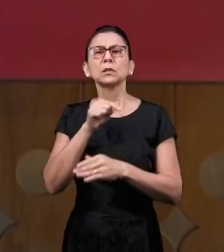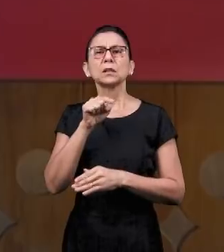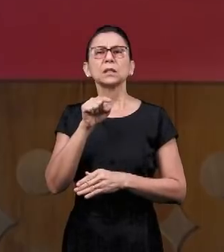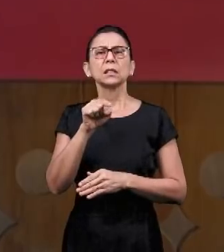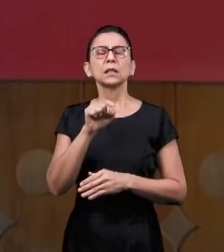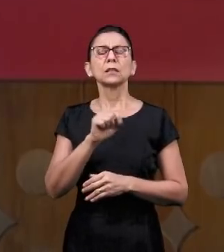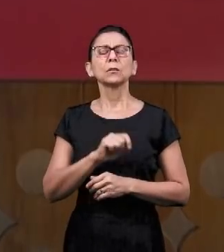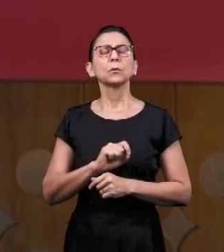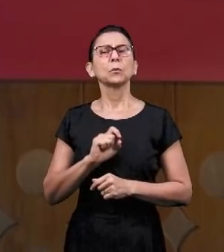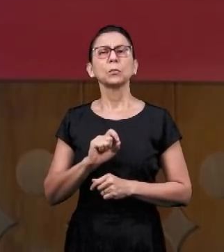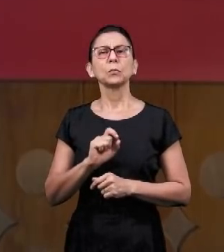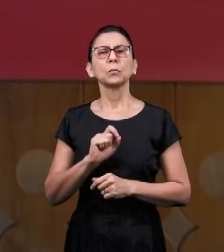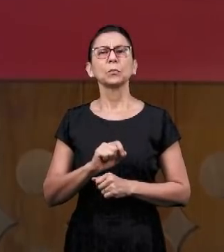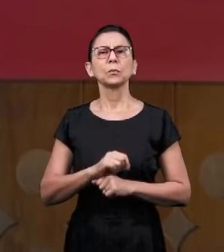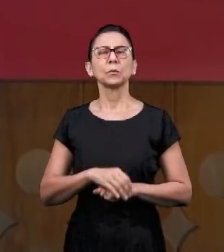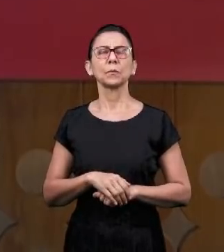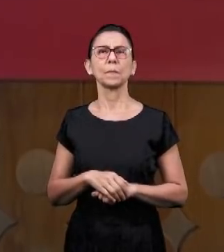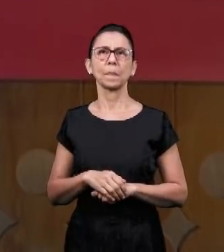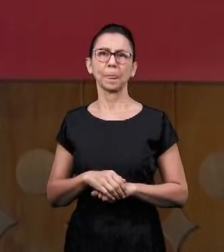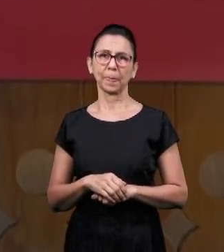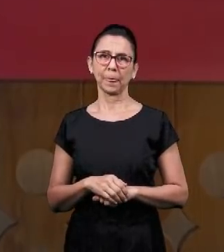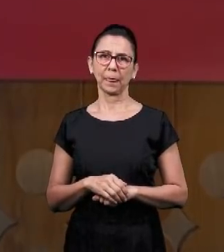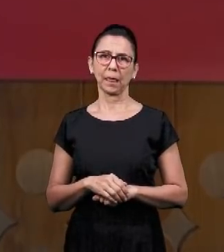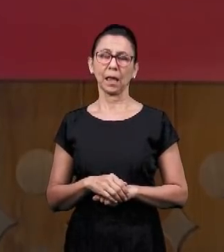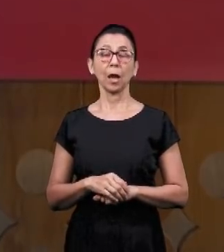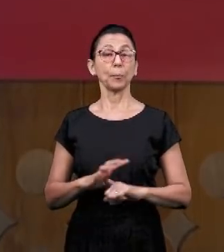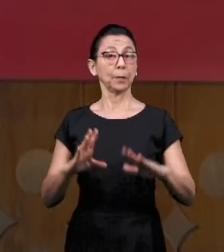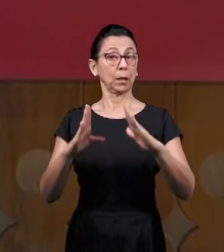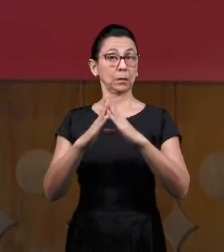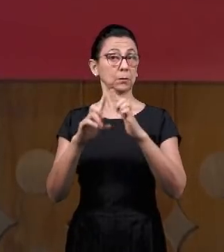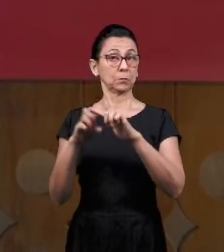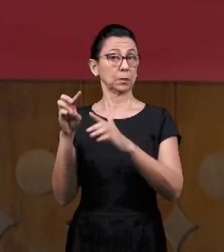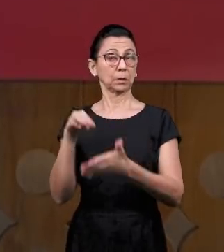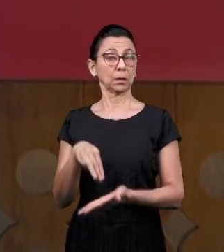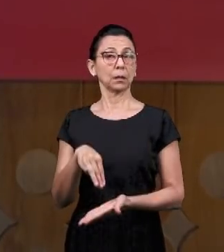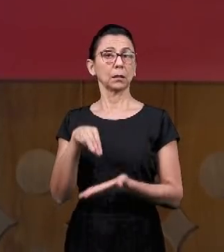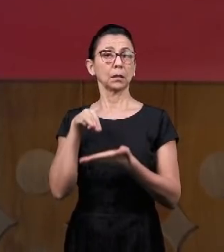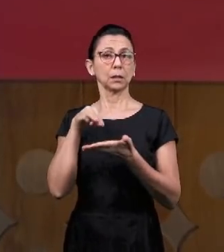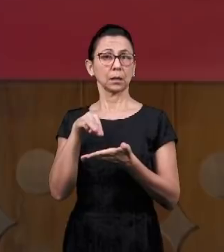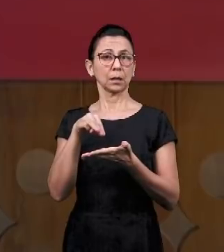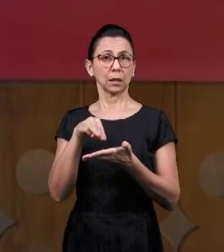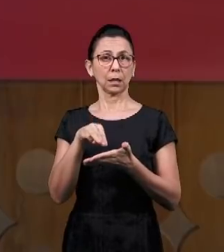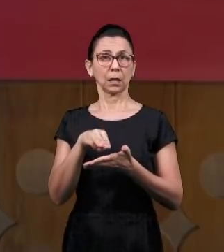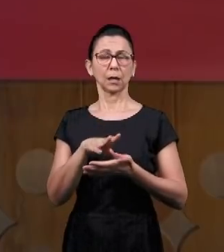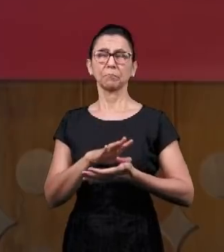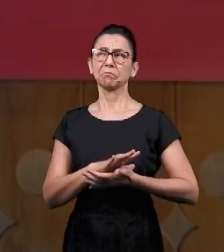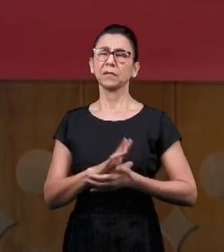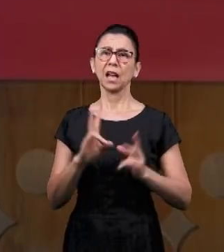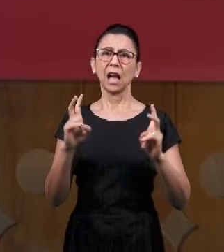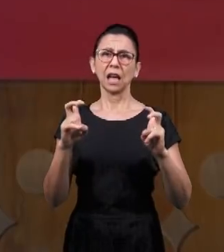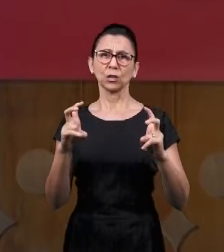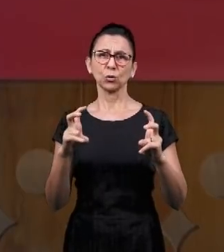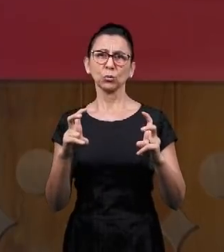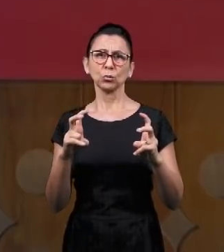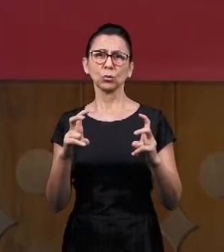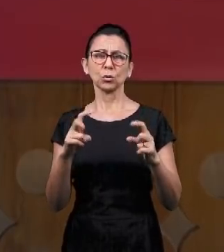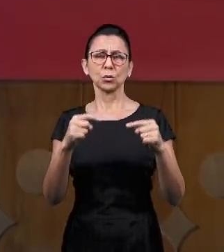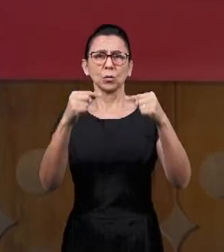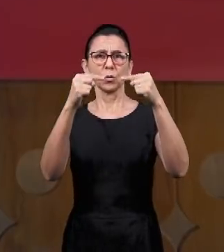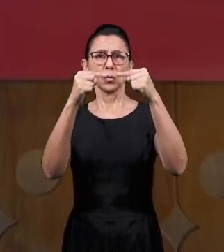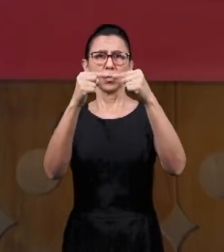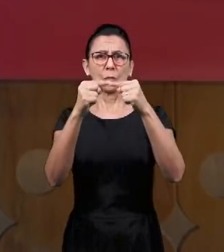o presbitério, a Igreja Cristã Maranata, ela sempre coloca assuntos de acordo com o